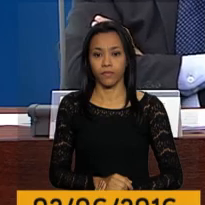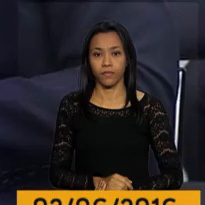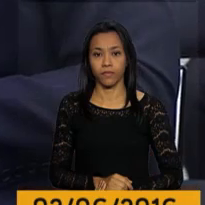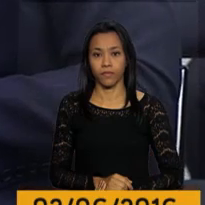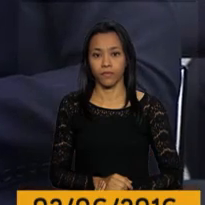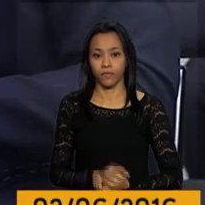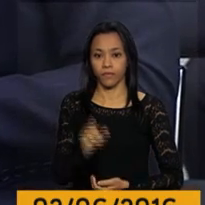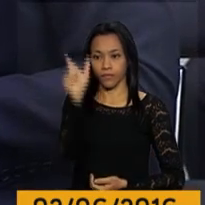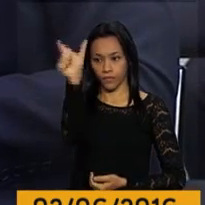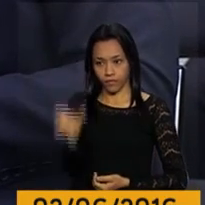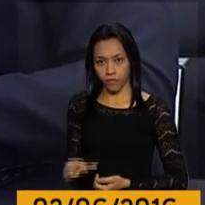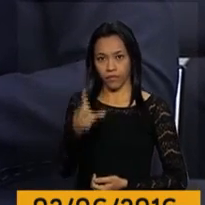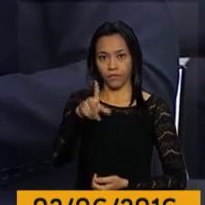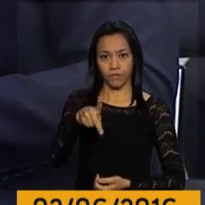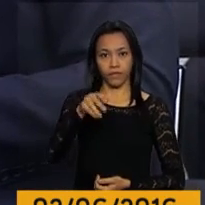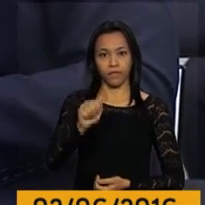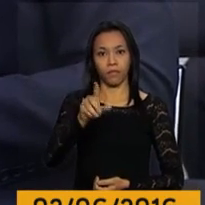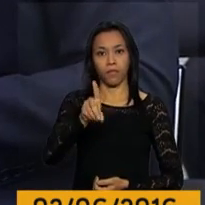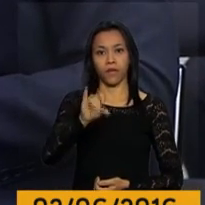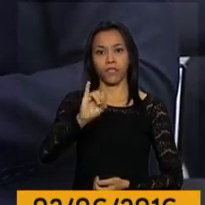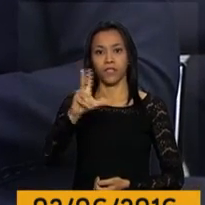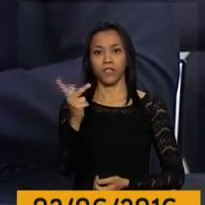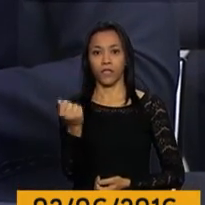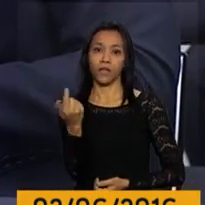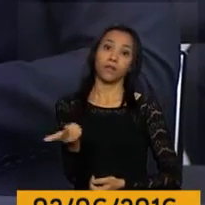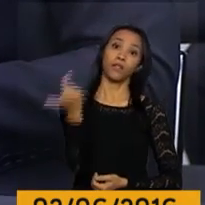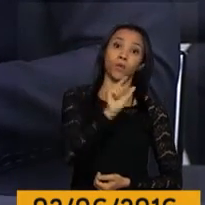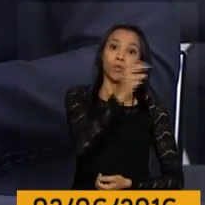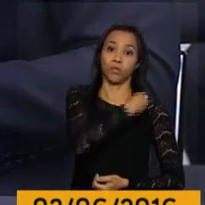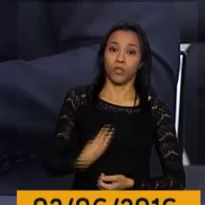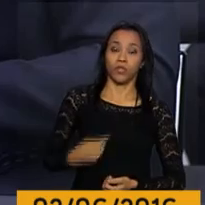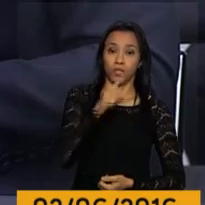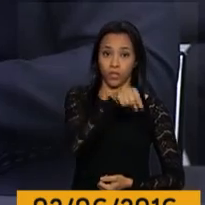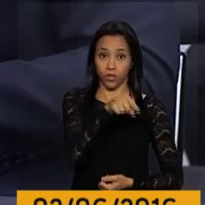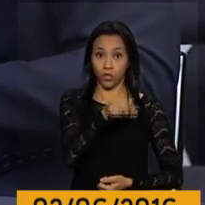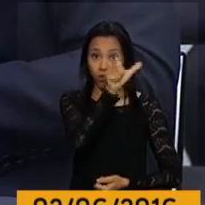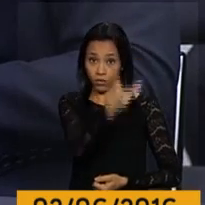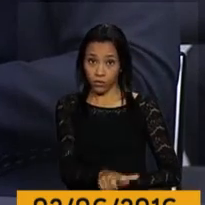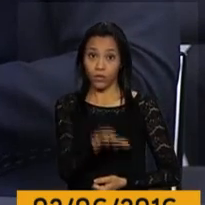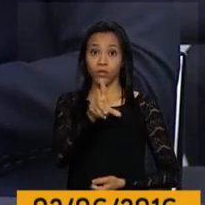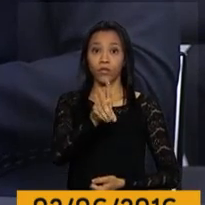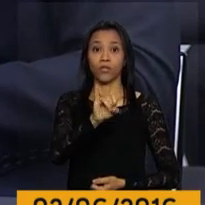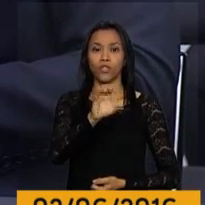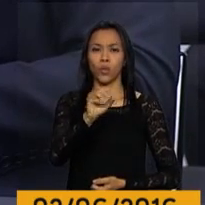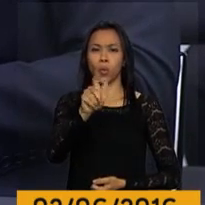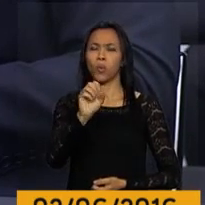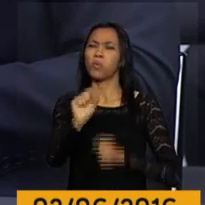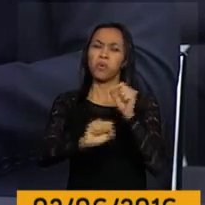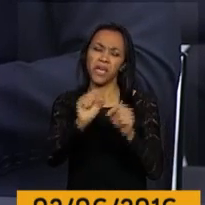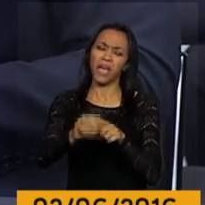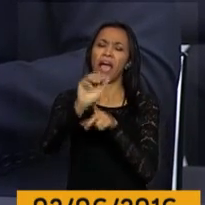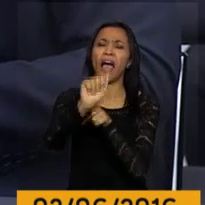Pergunta para o ministro Padilha, para o ministro Diogo, como os senhores preferirem, sobre a DRU, né? Não falaram ainda sobre a DRU. O que representa aí para o